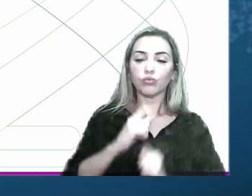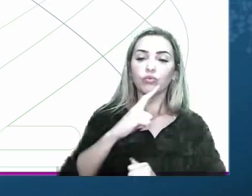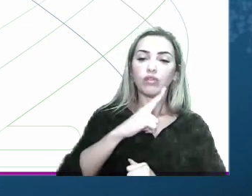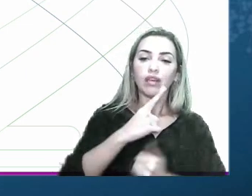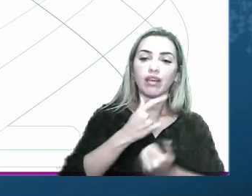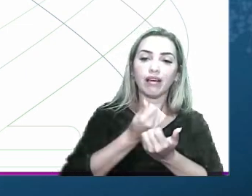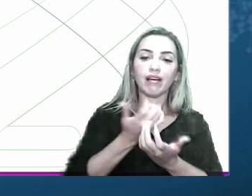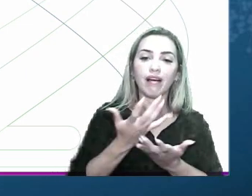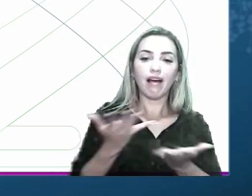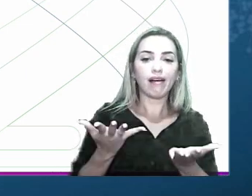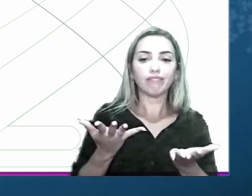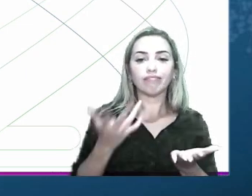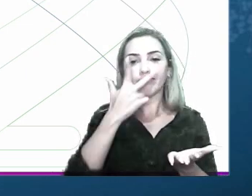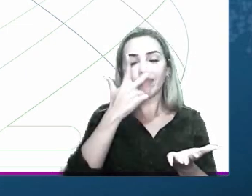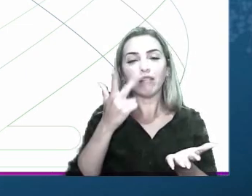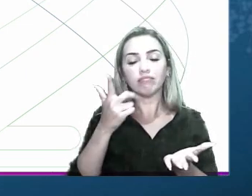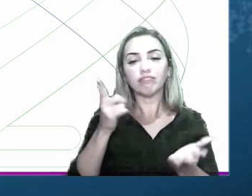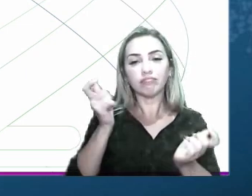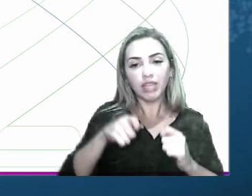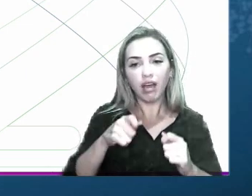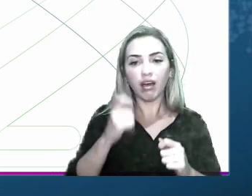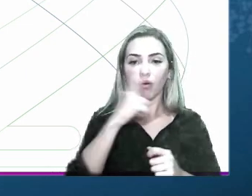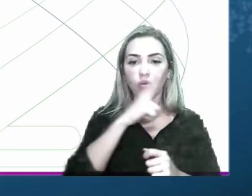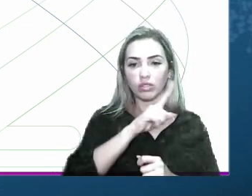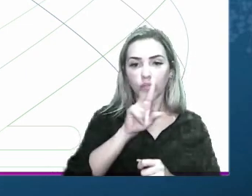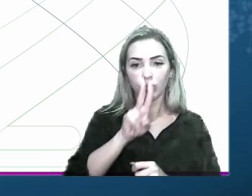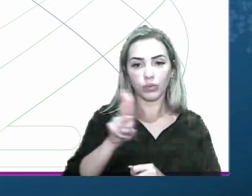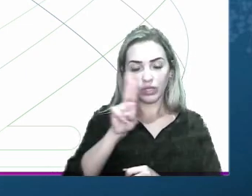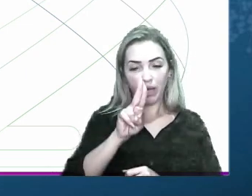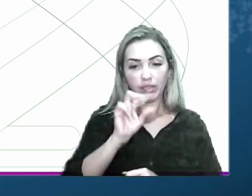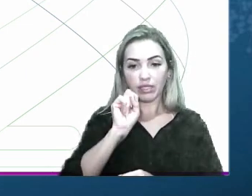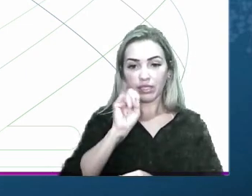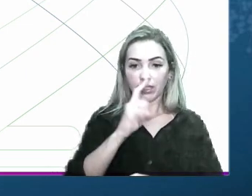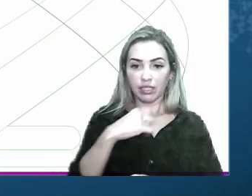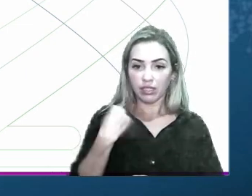custo acessível. E acho que se a gente